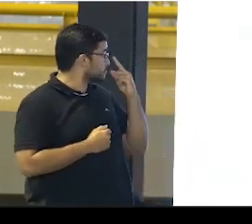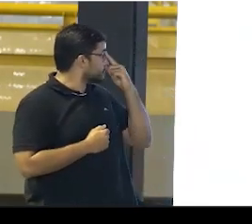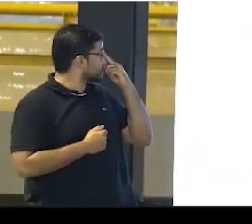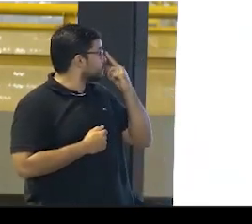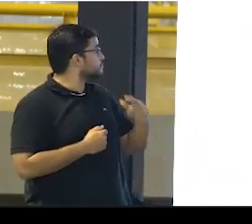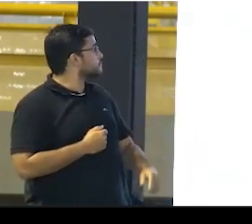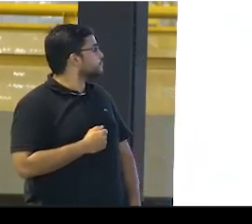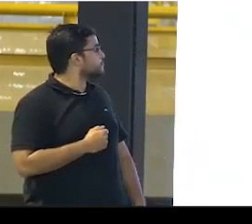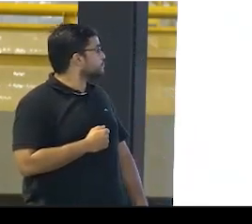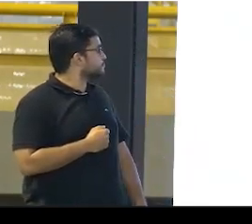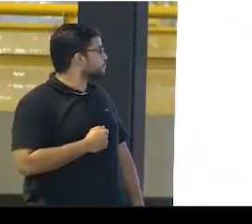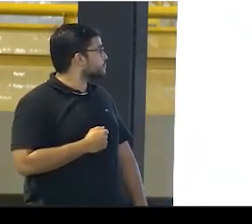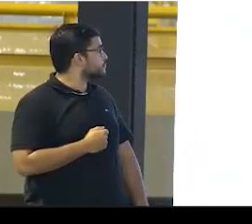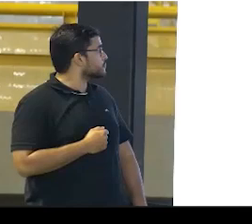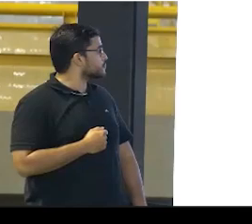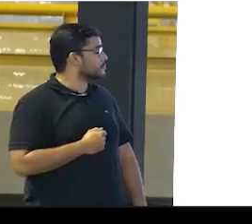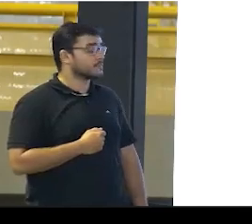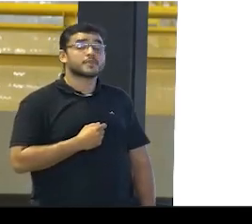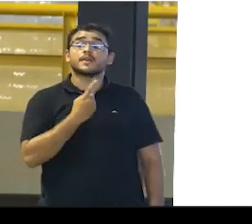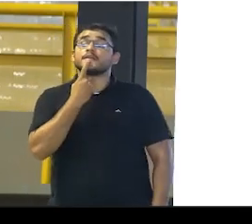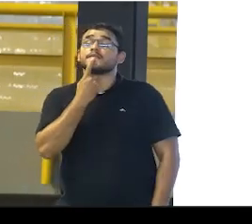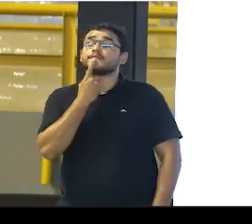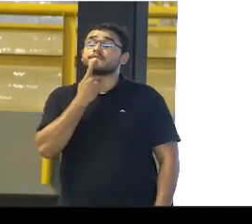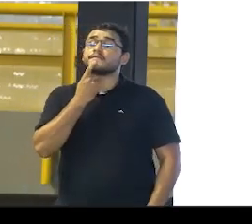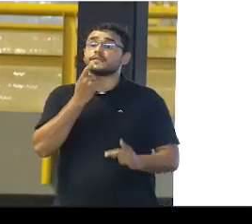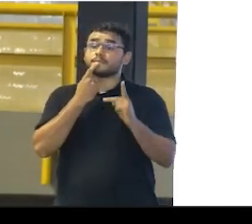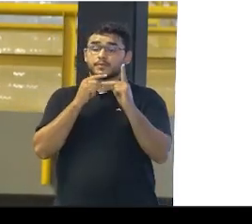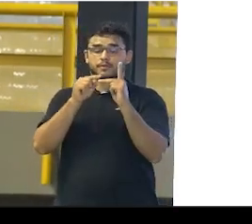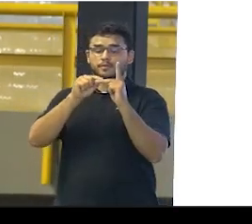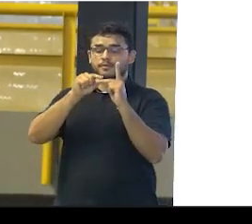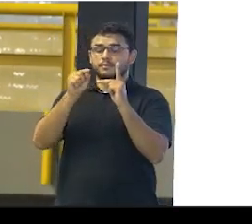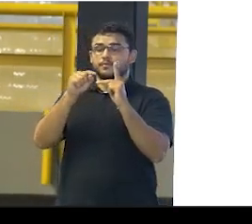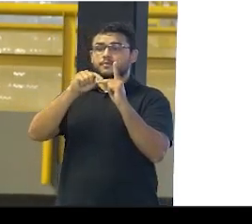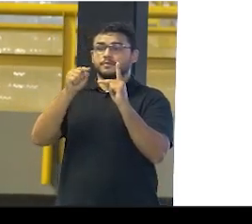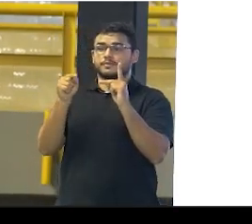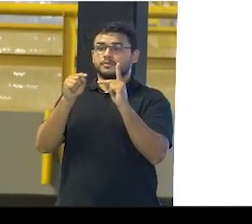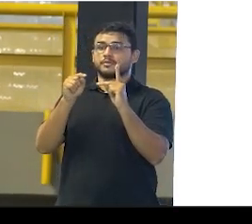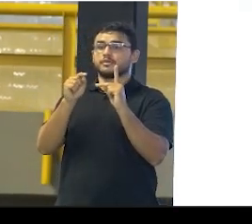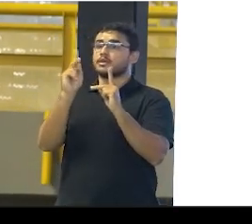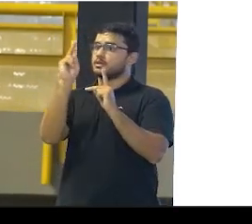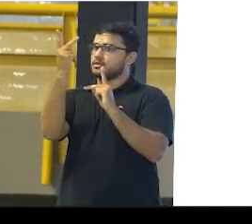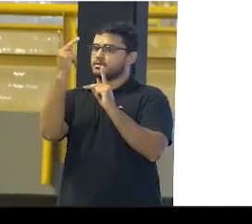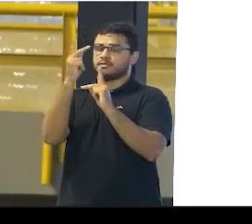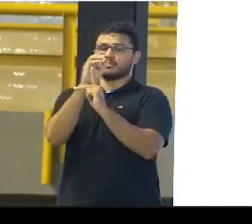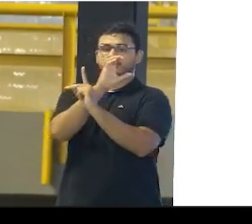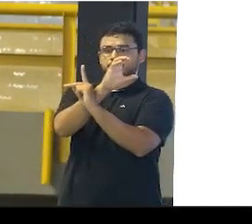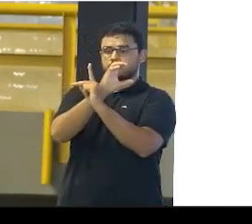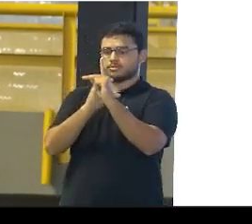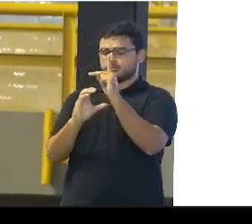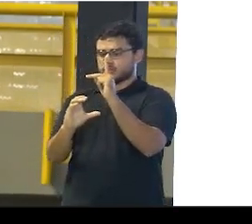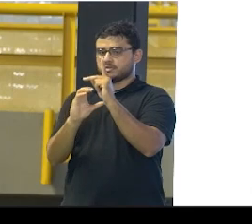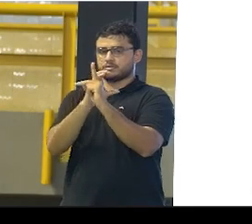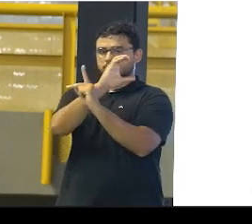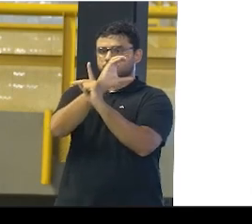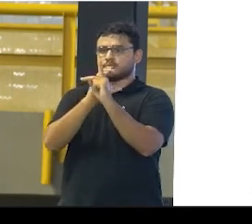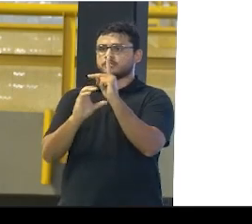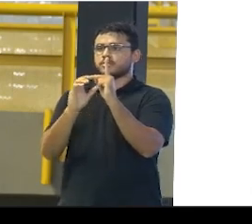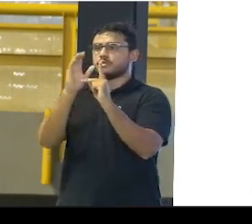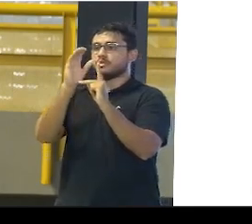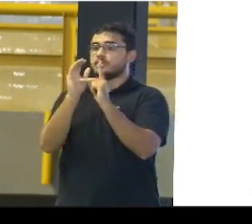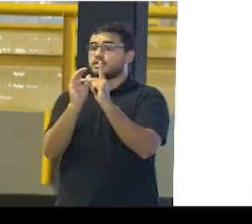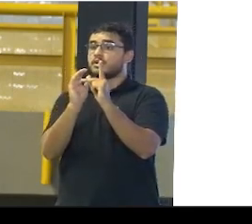chance de dar tudo ímpar, pega o total e tira o que eu não quero, que é tudo ímpar. Então tem um monte de aplicações na